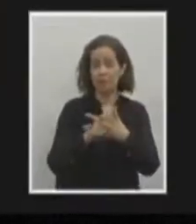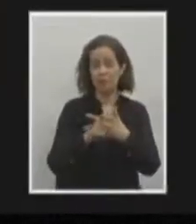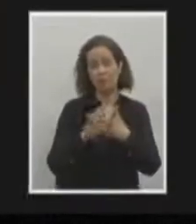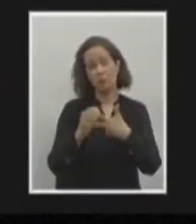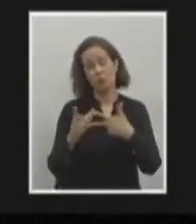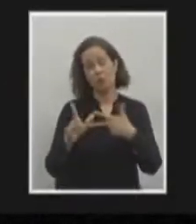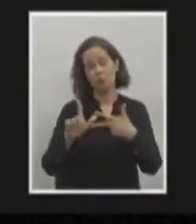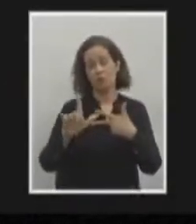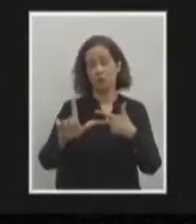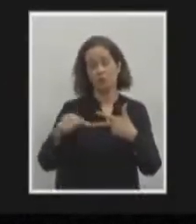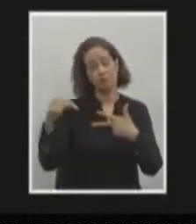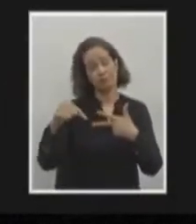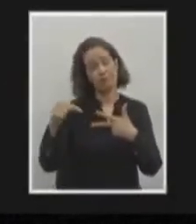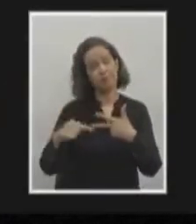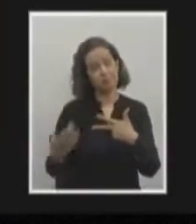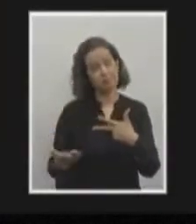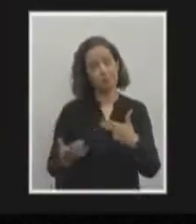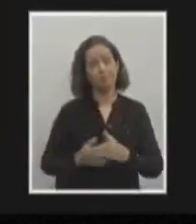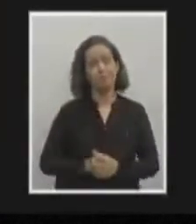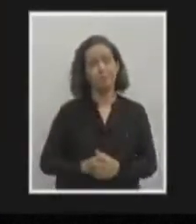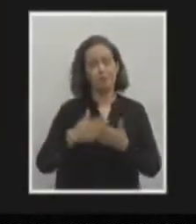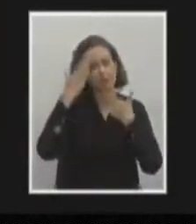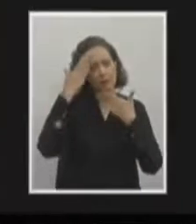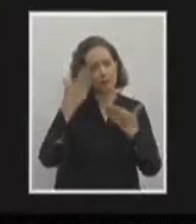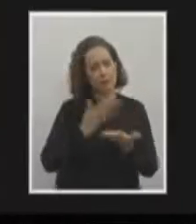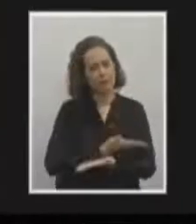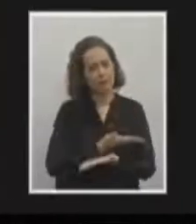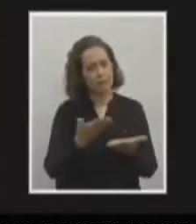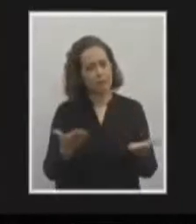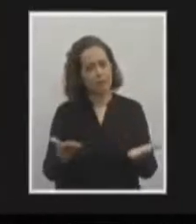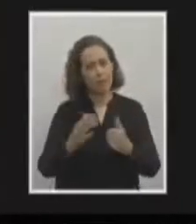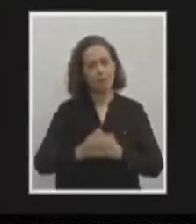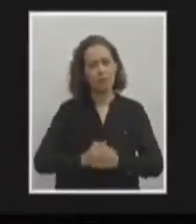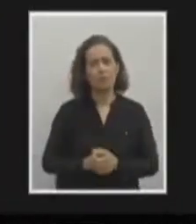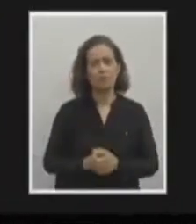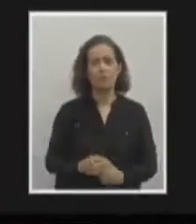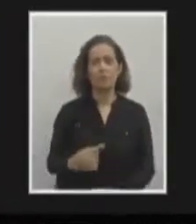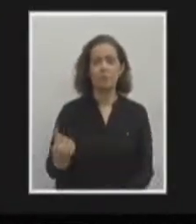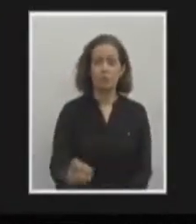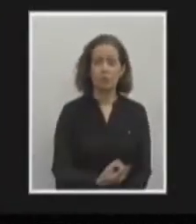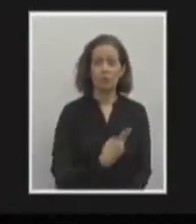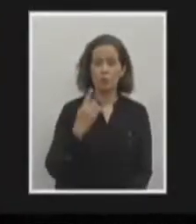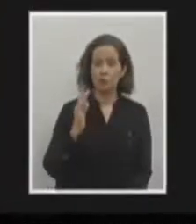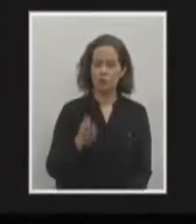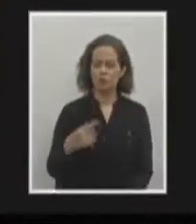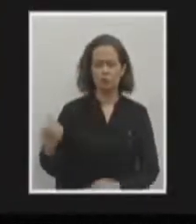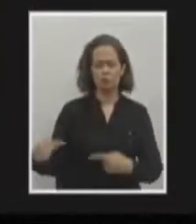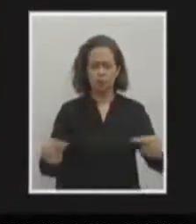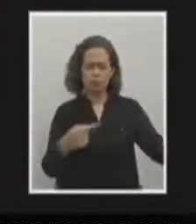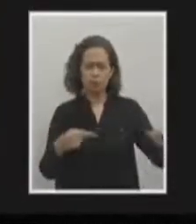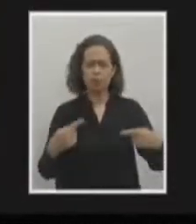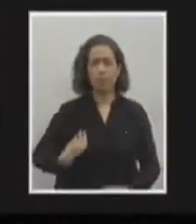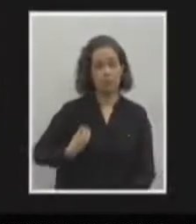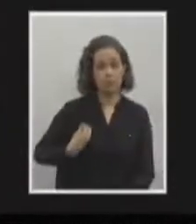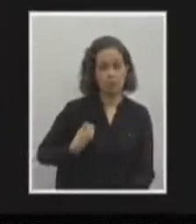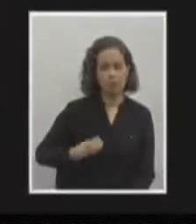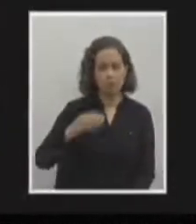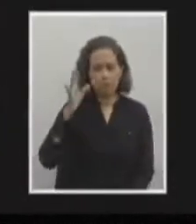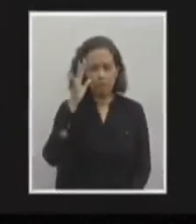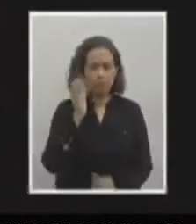todos. Nós dispomos a participar sempre dos debates, dos diálogos, né,